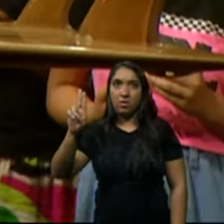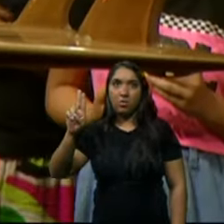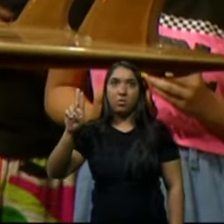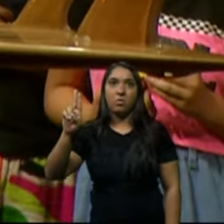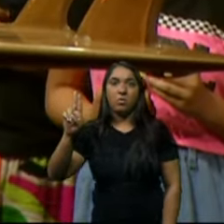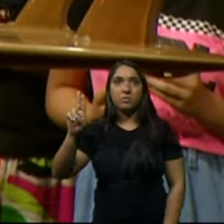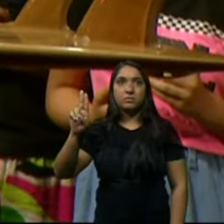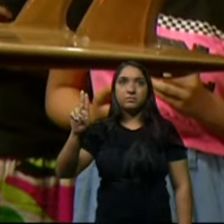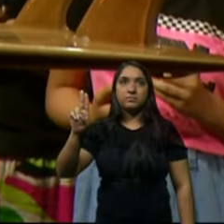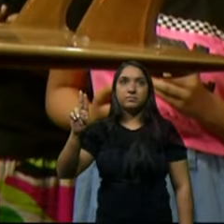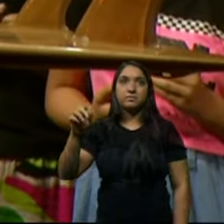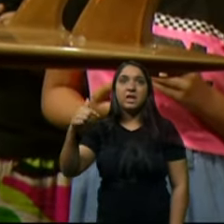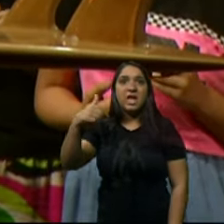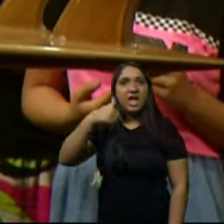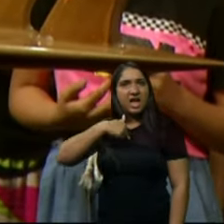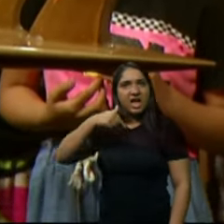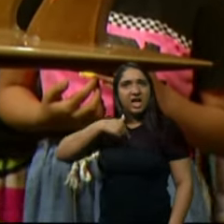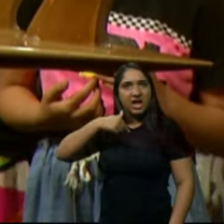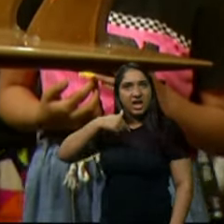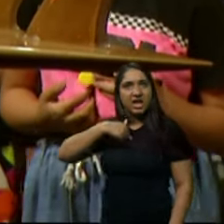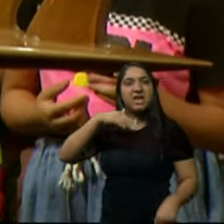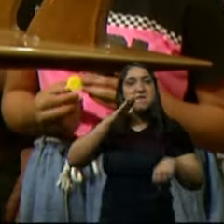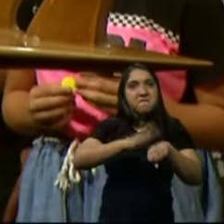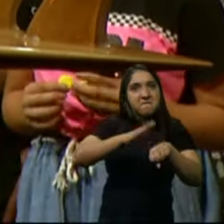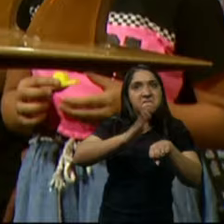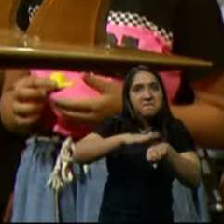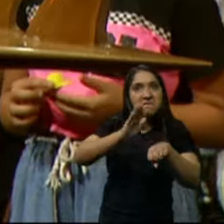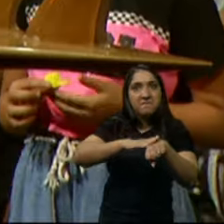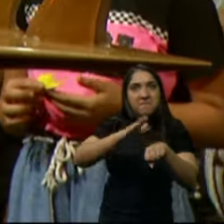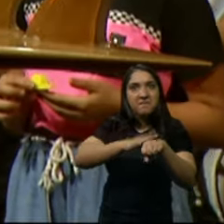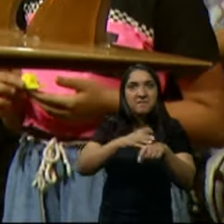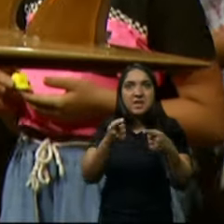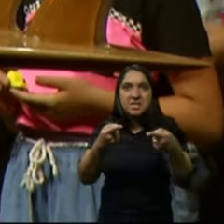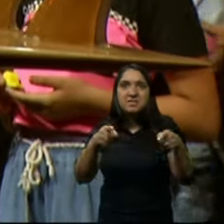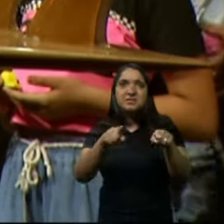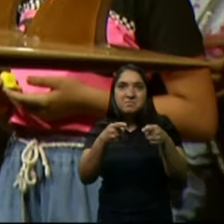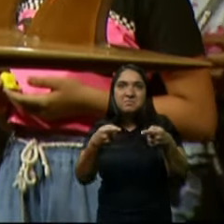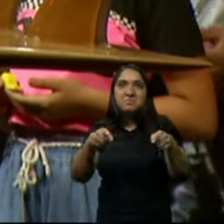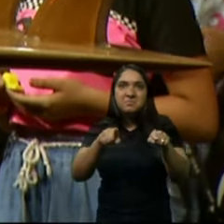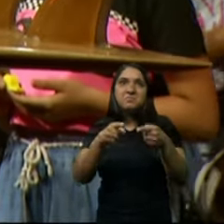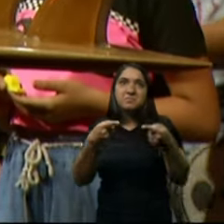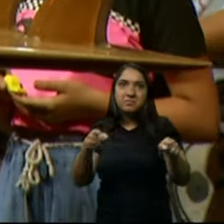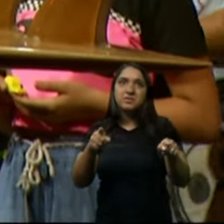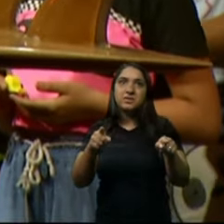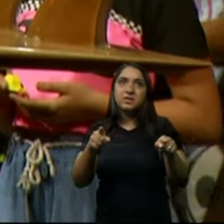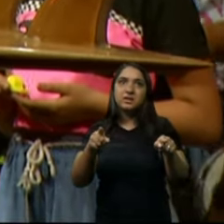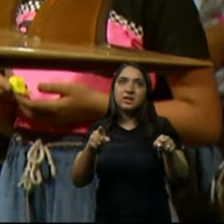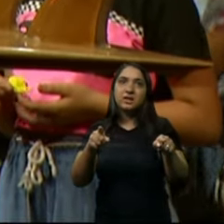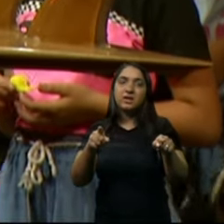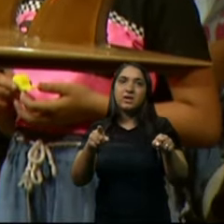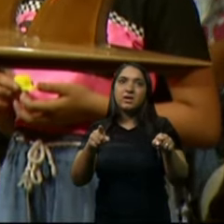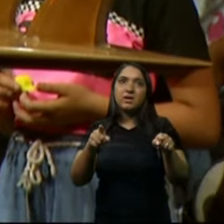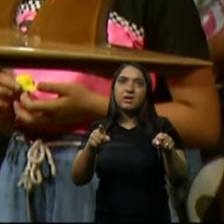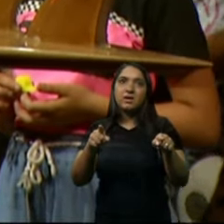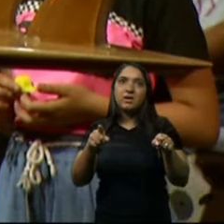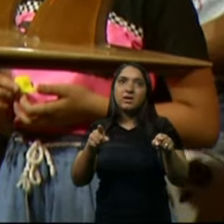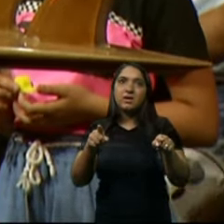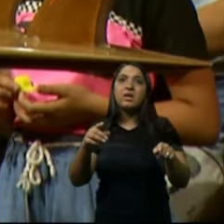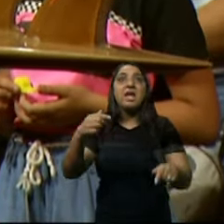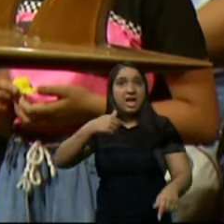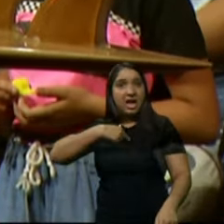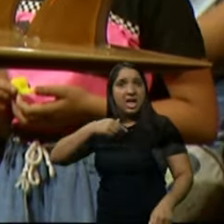A Banda vai saber e não vai lá catalao pega guitarra ajuda a ele mesmo se